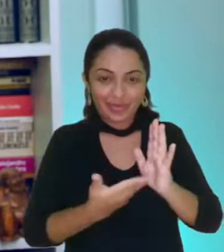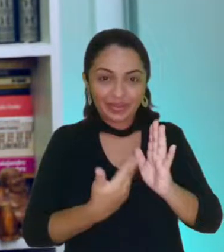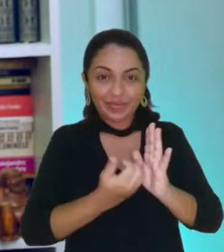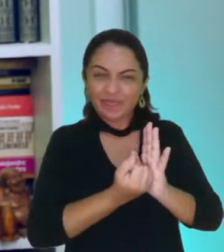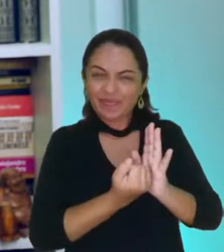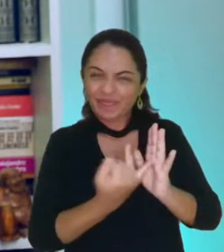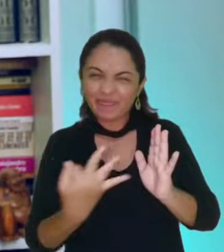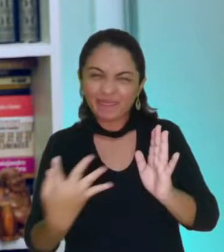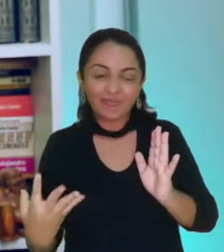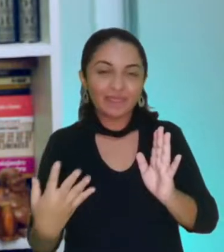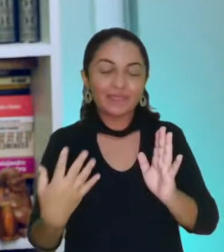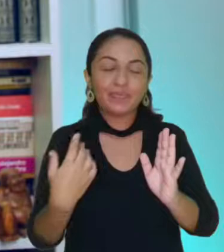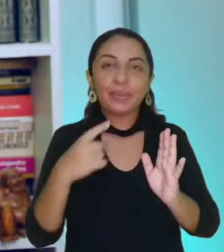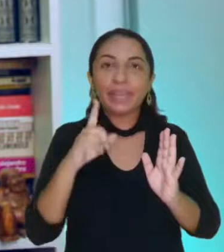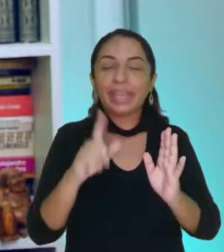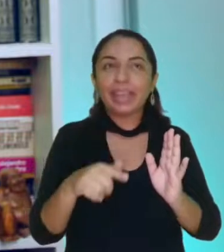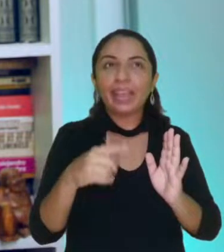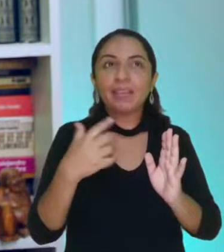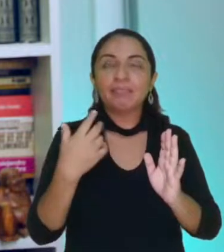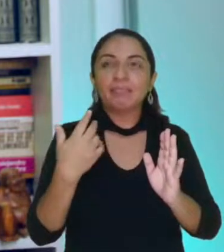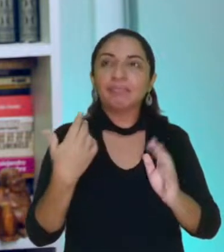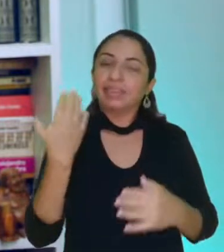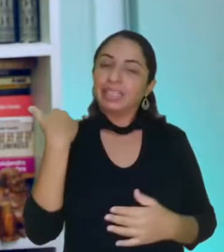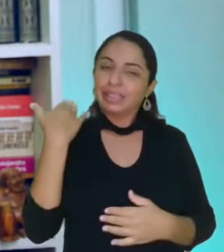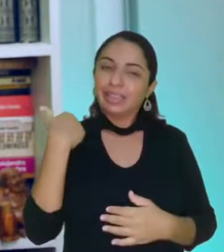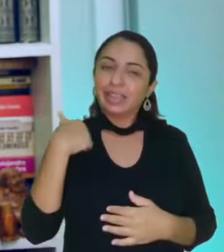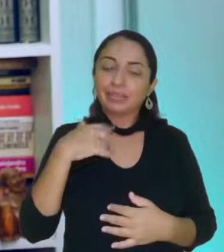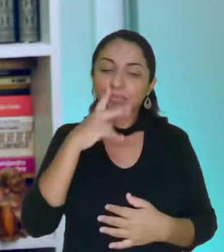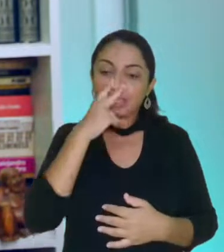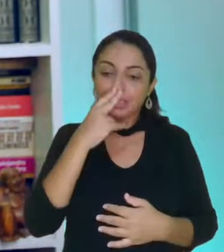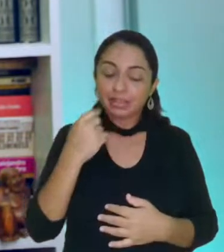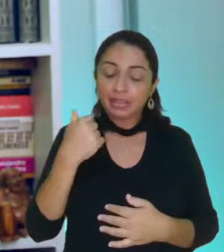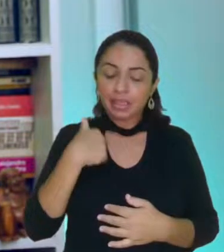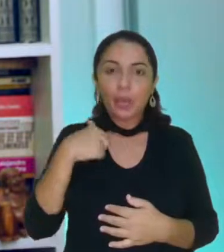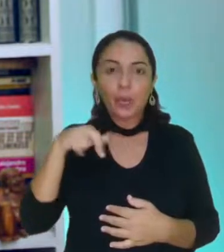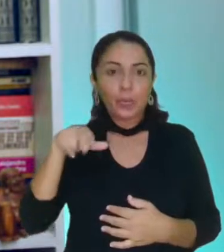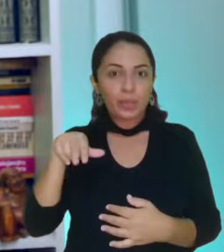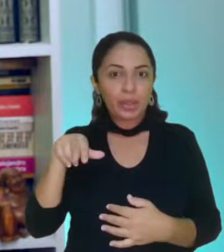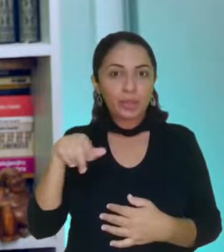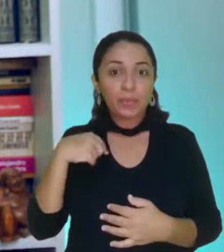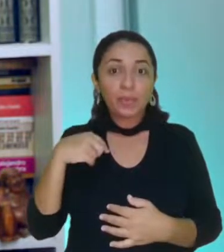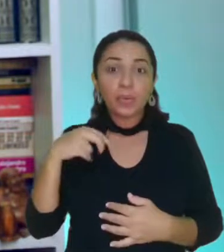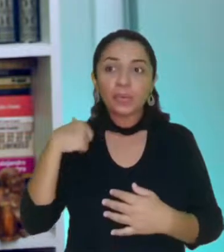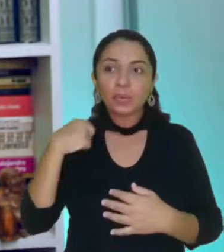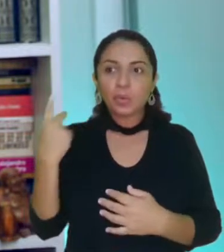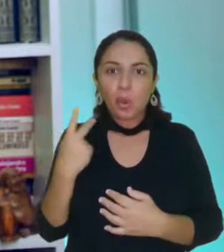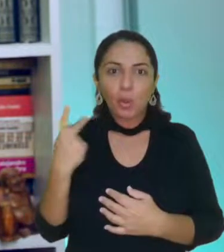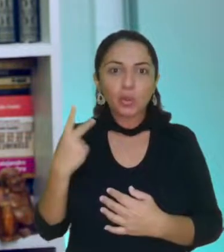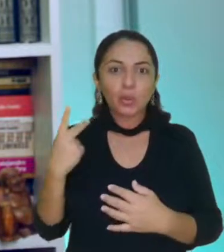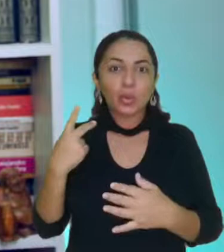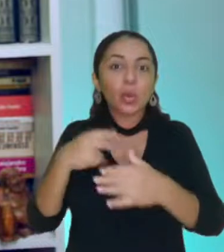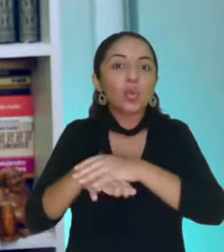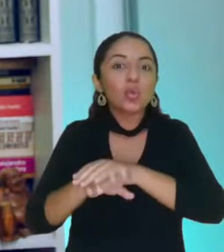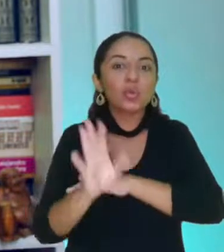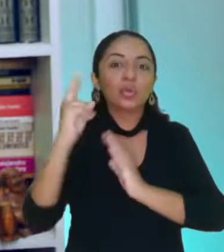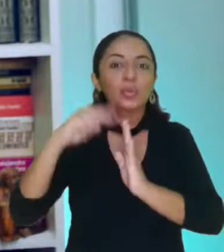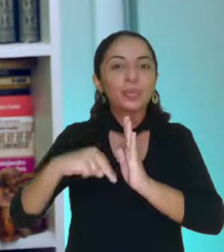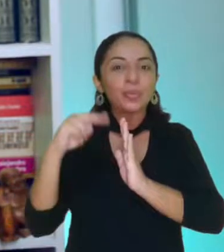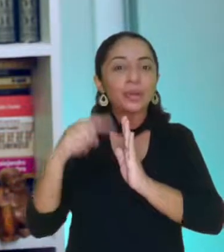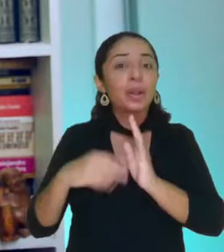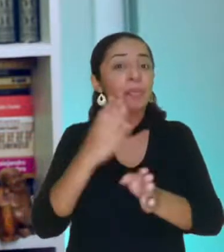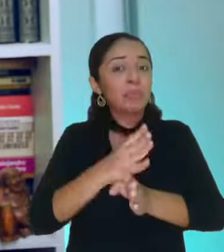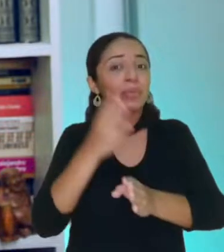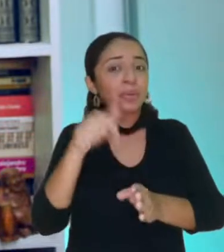uma coleção que me formou eu e o meu irmão como leitores. Com certeza nós